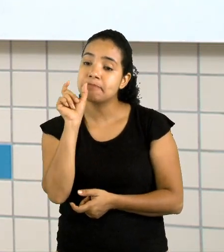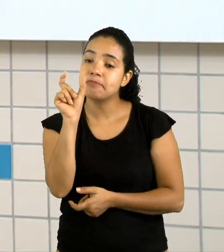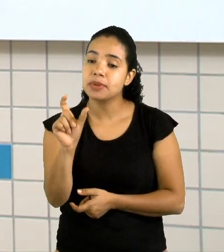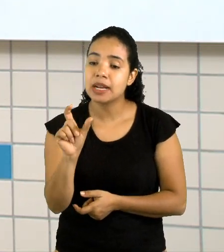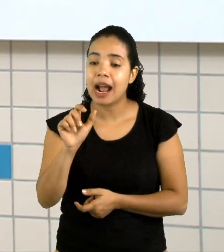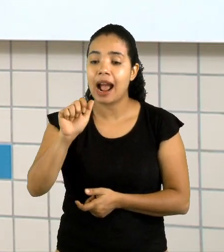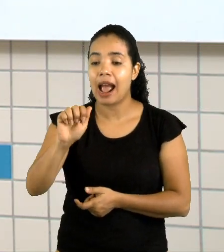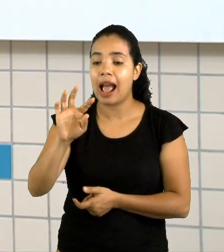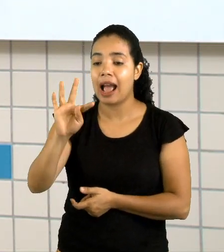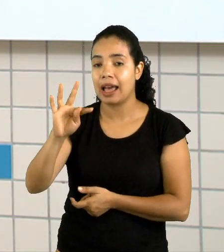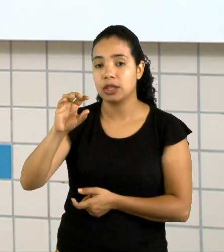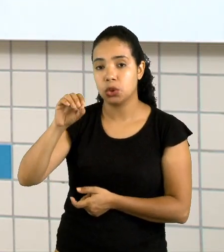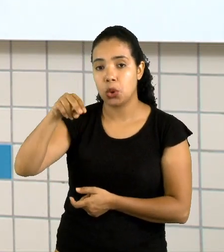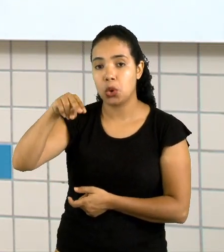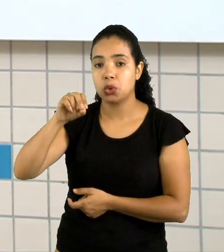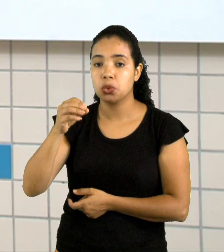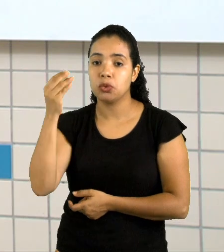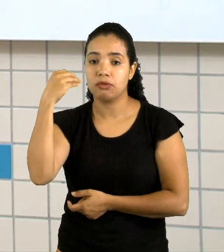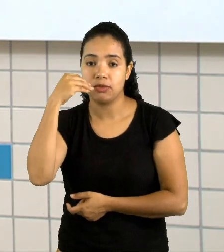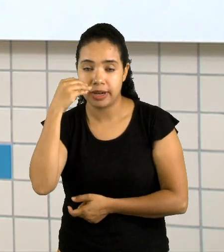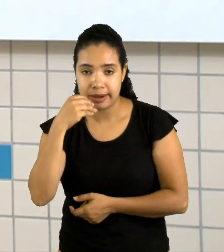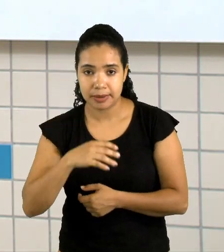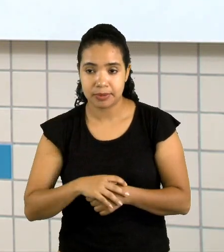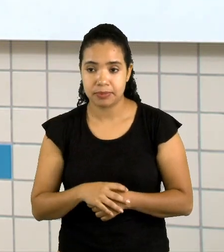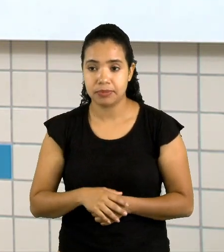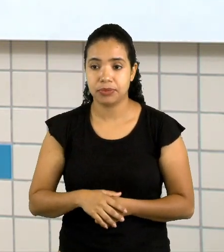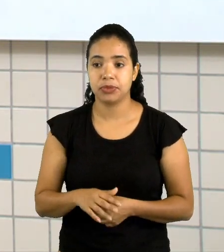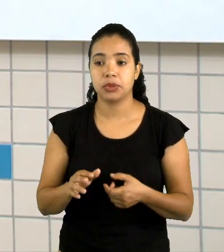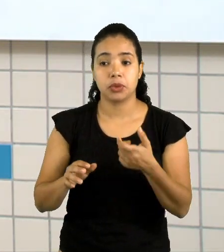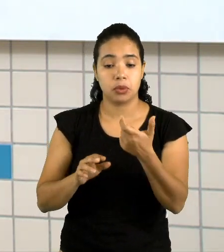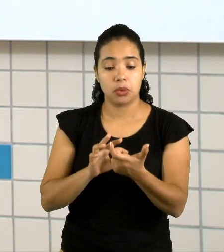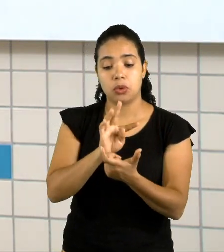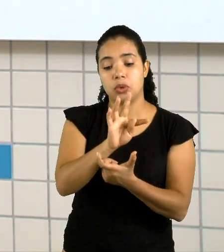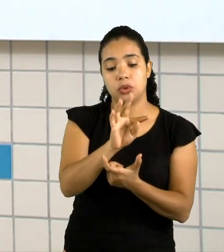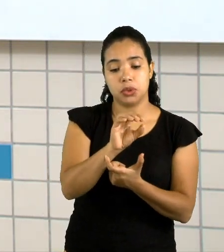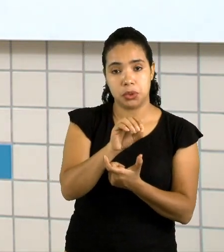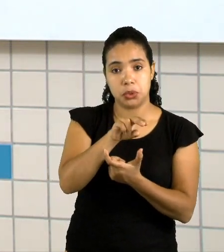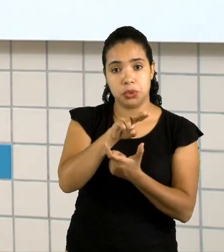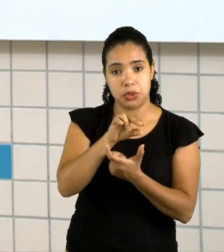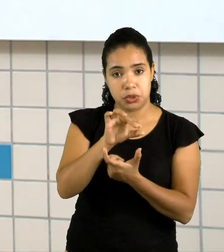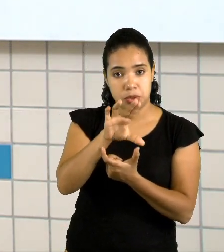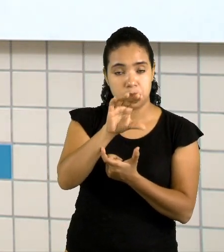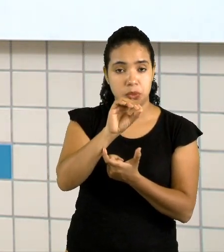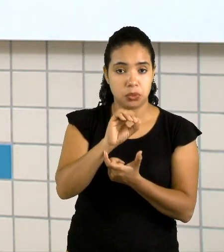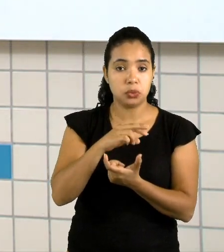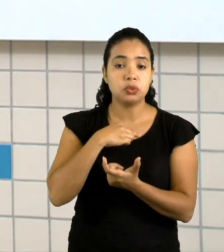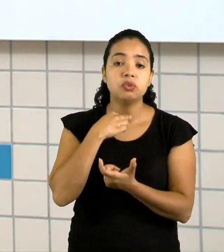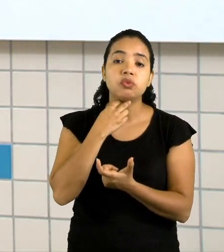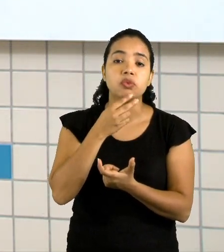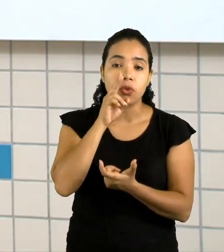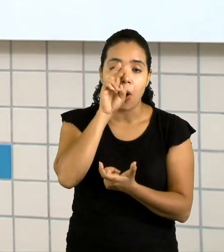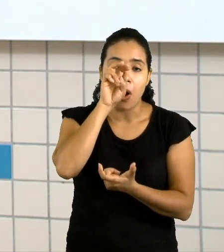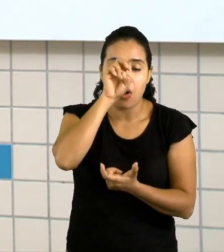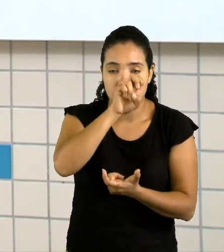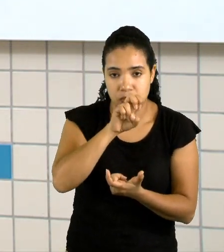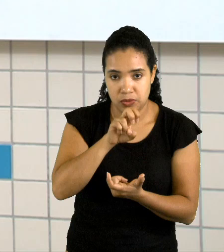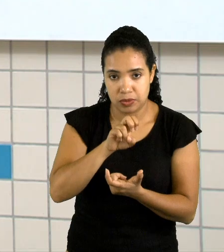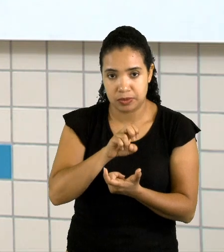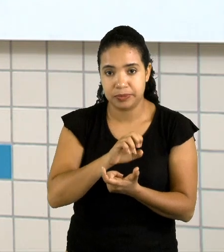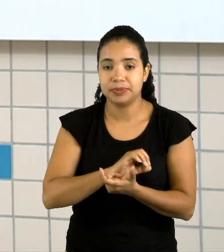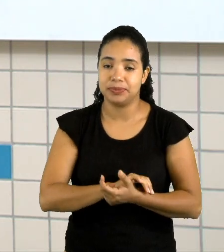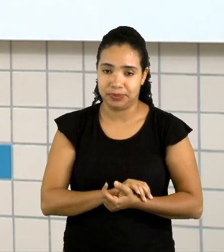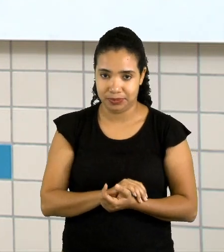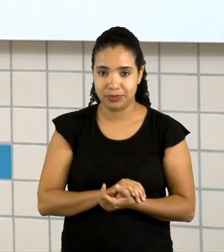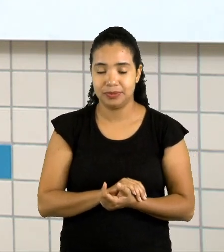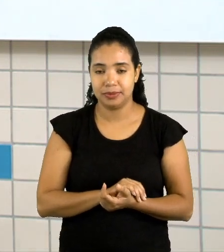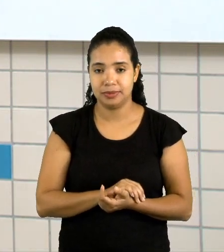som fraco. Repitam comigo. Monossílabo tônico é quando o som